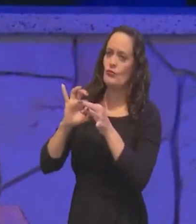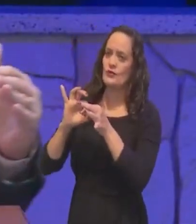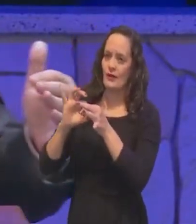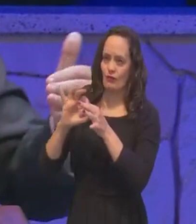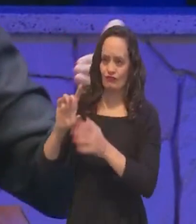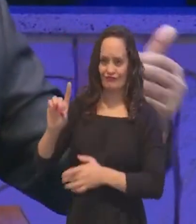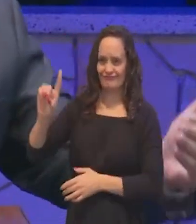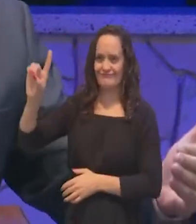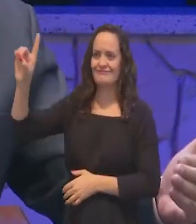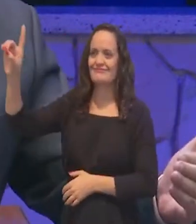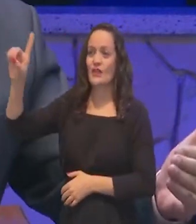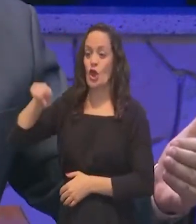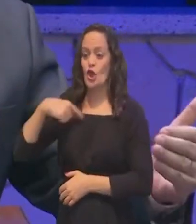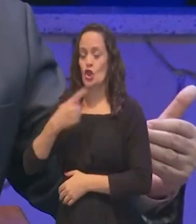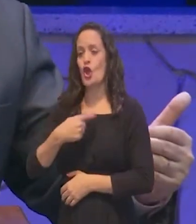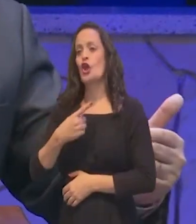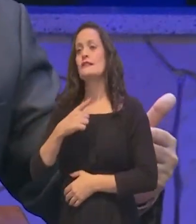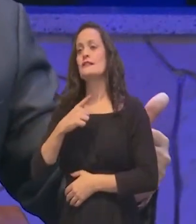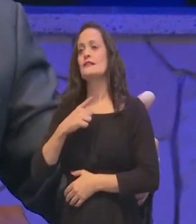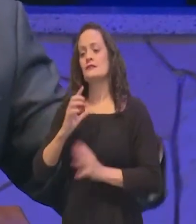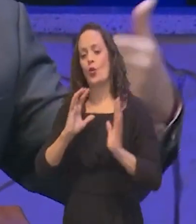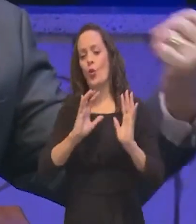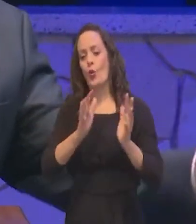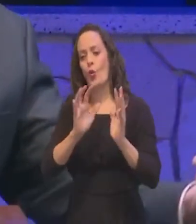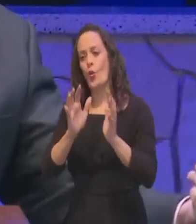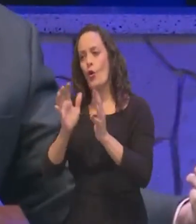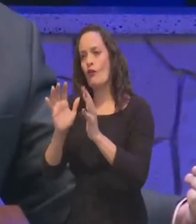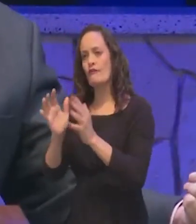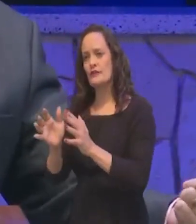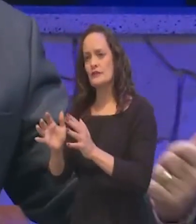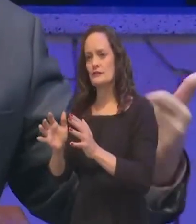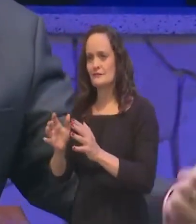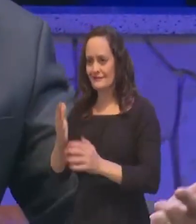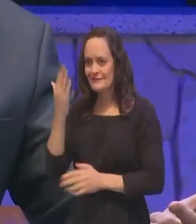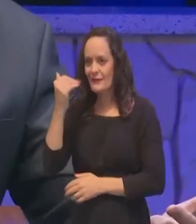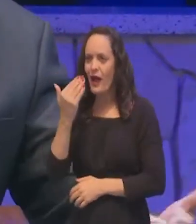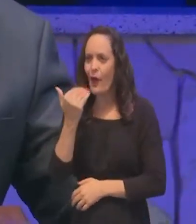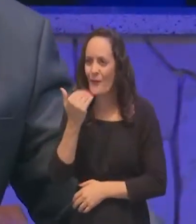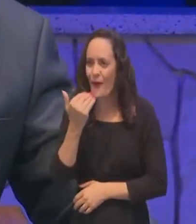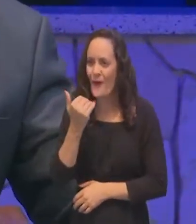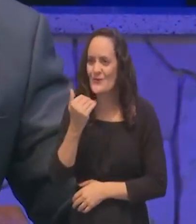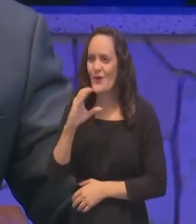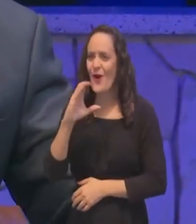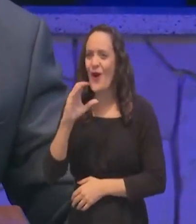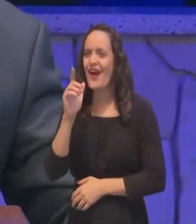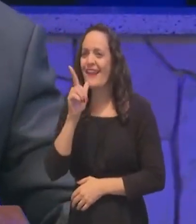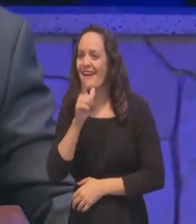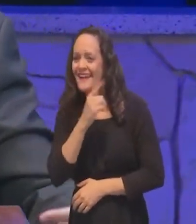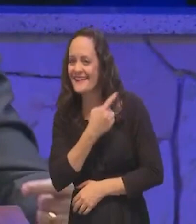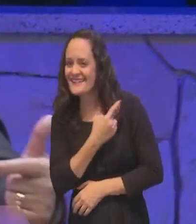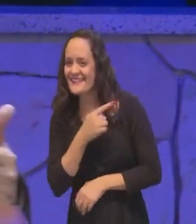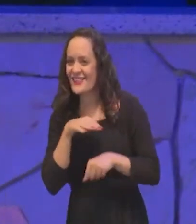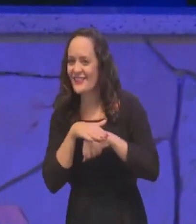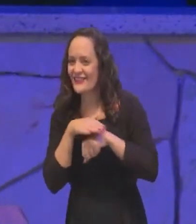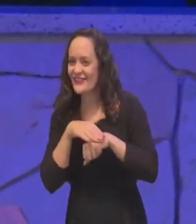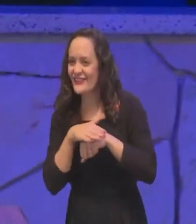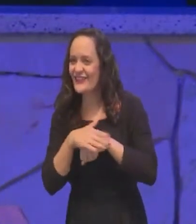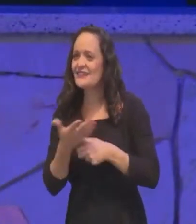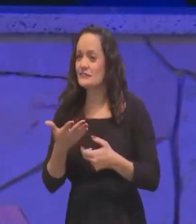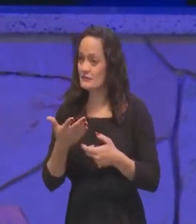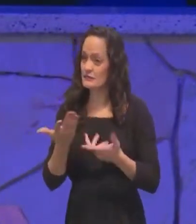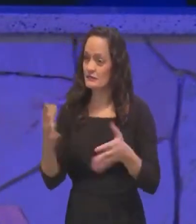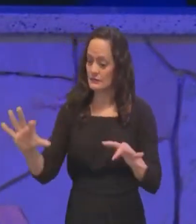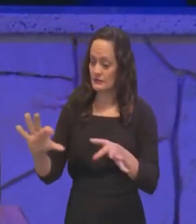em que nós convivemos. Temos almoço na igreja, temos cantina na igreja, e